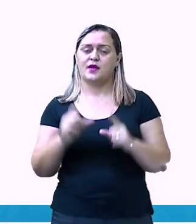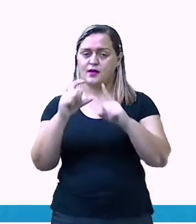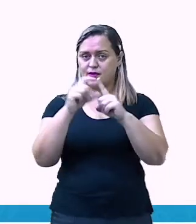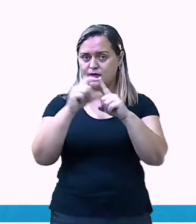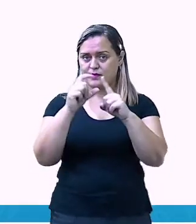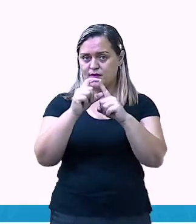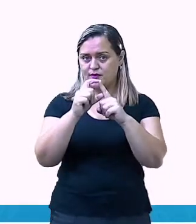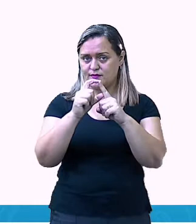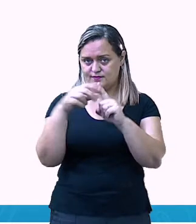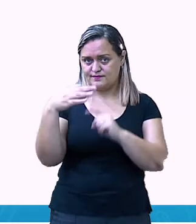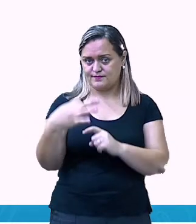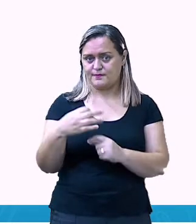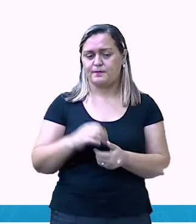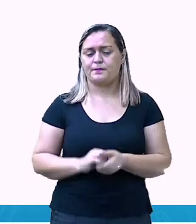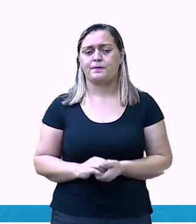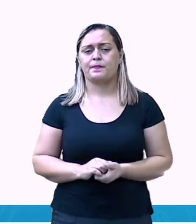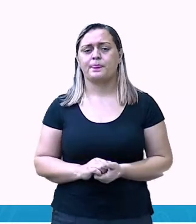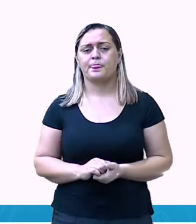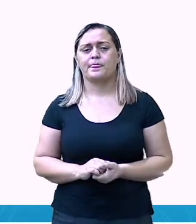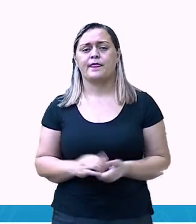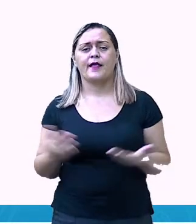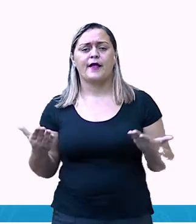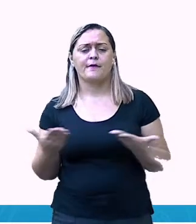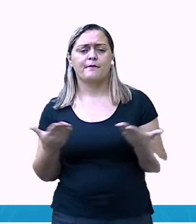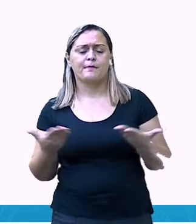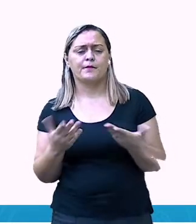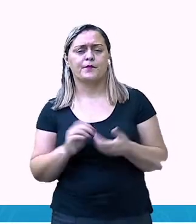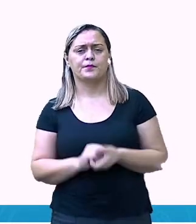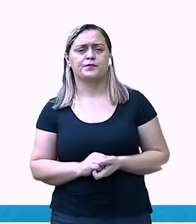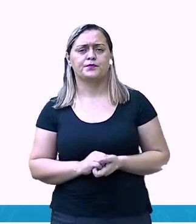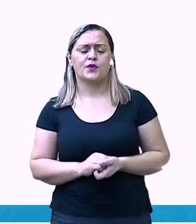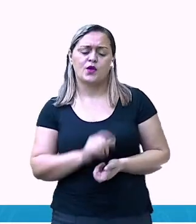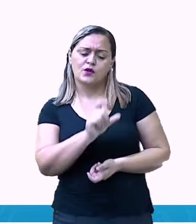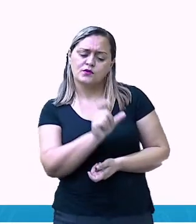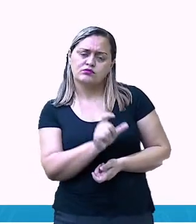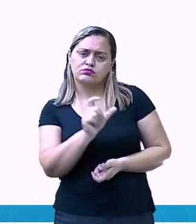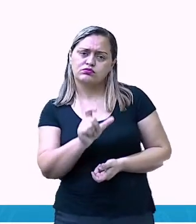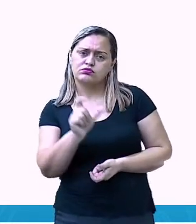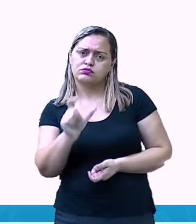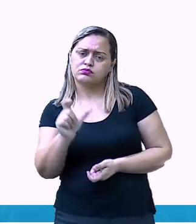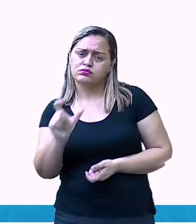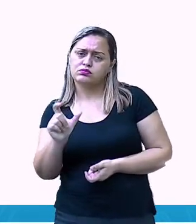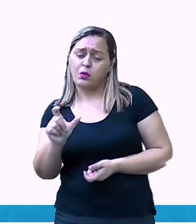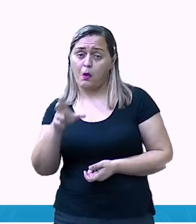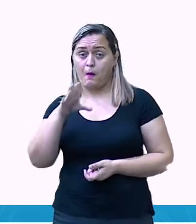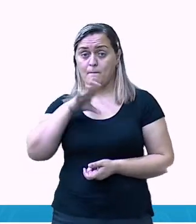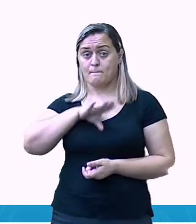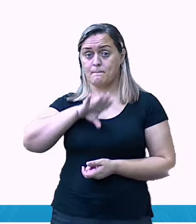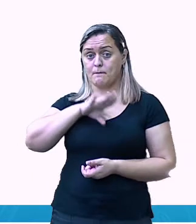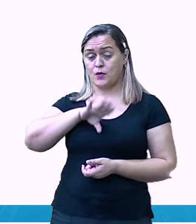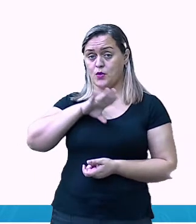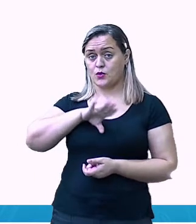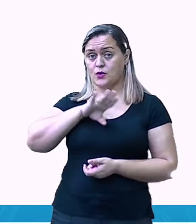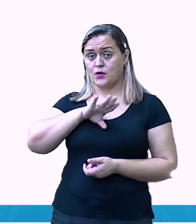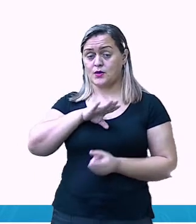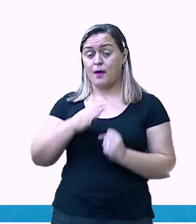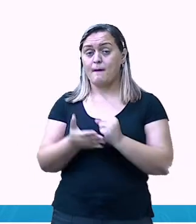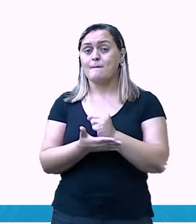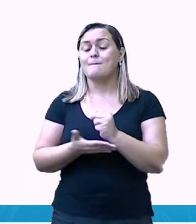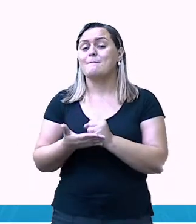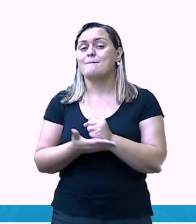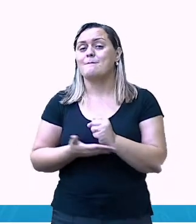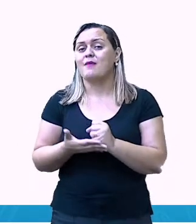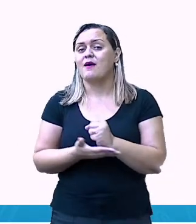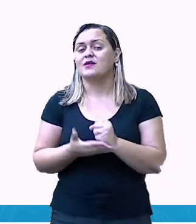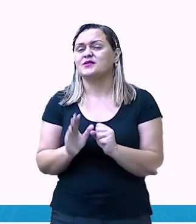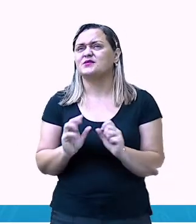falar um pouquinho, olha só, com base das sílabas da língua portuguesa, a base das sílabas da língua portuguesa são as vogais. Ah, isso é